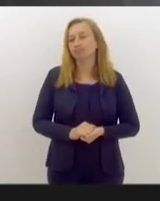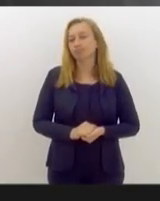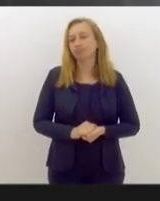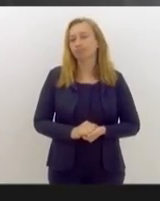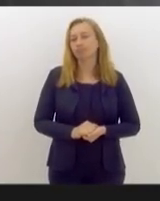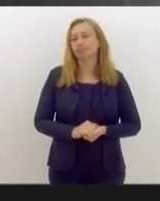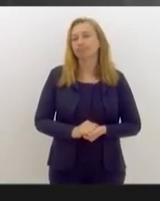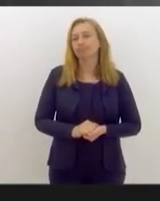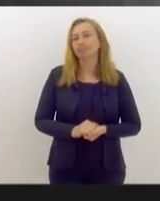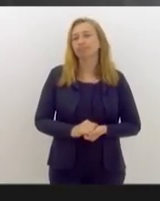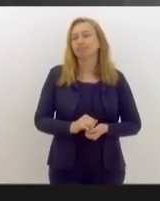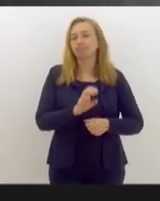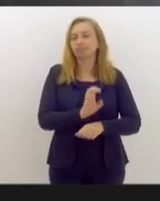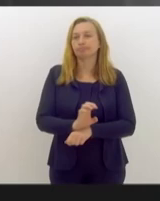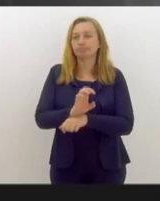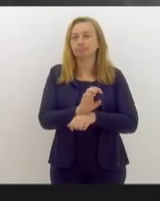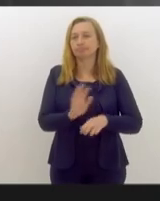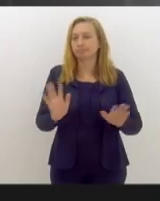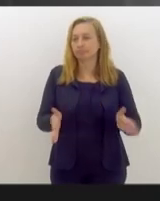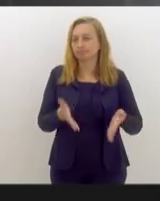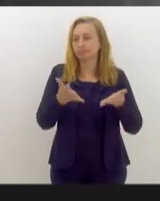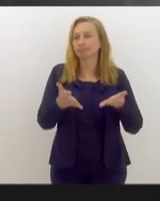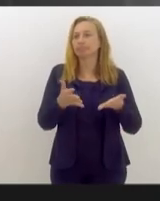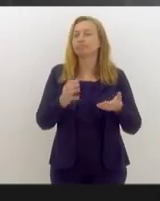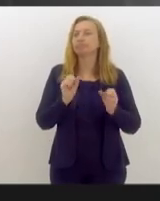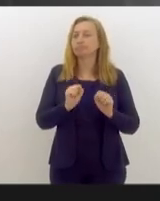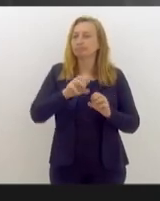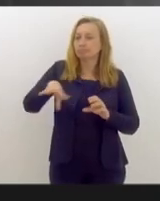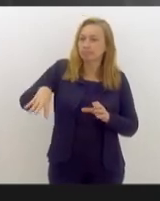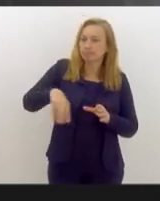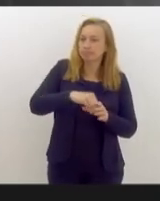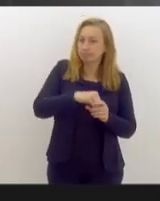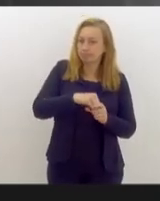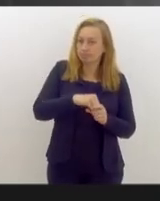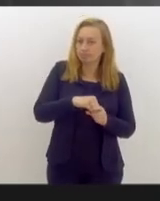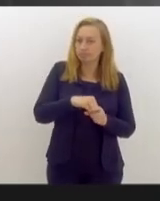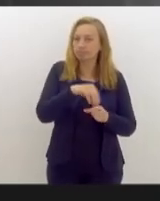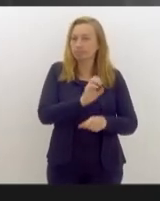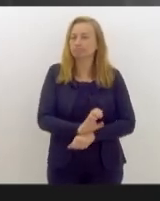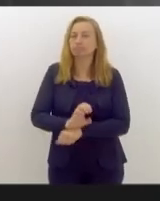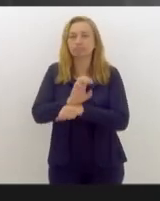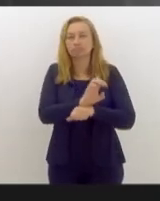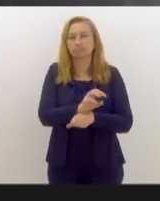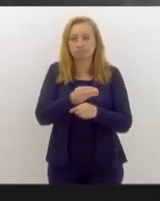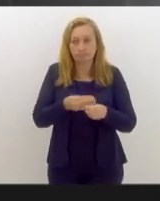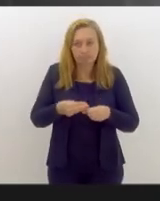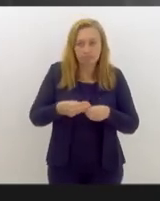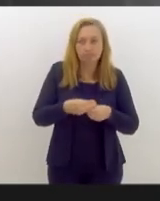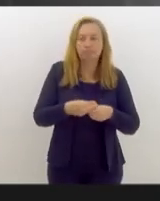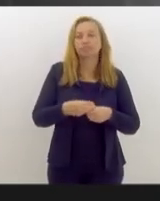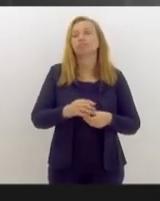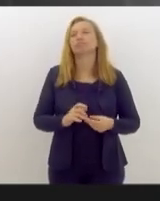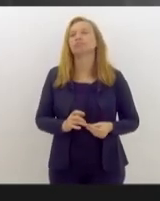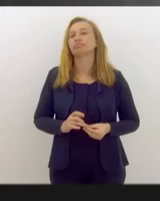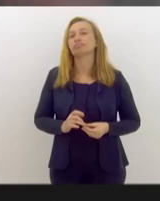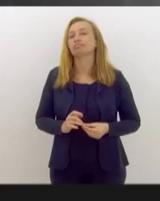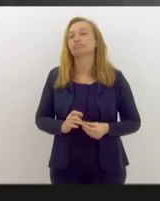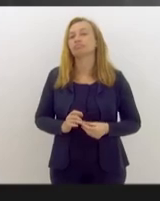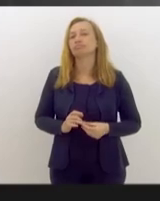Os estados tinham 1 ano para poder implementar, estados e municípios tinham 1 ano para poder implementar